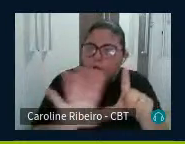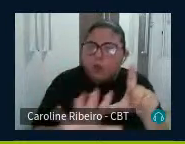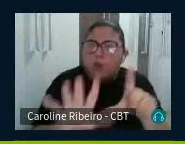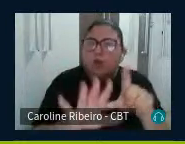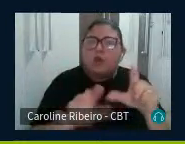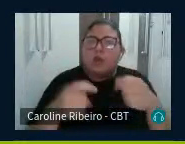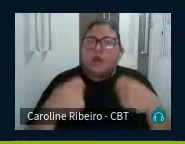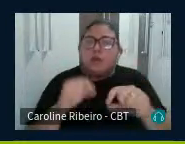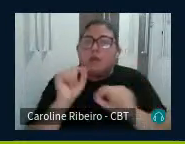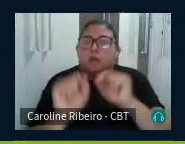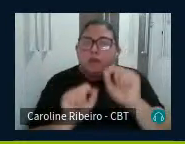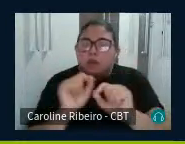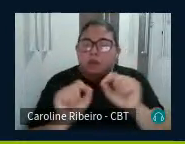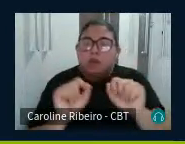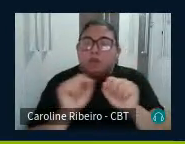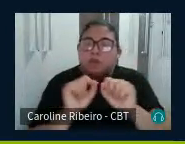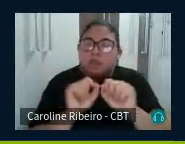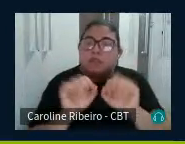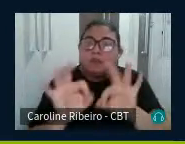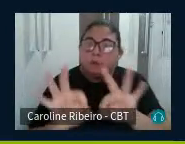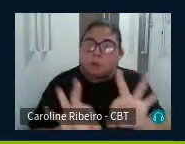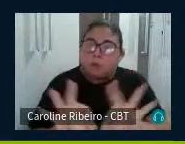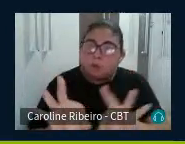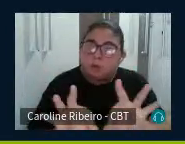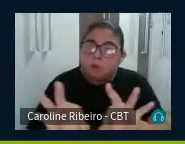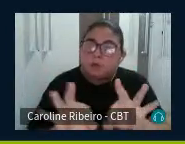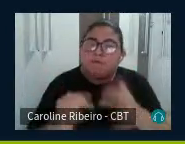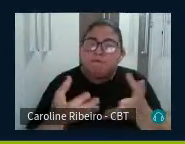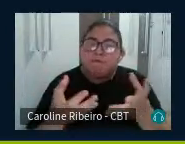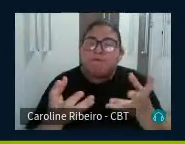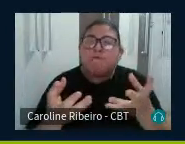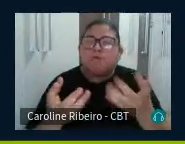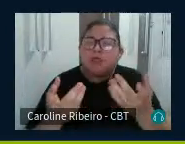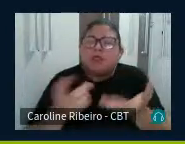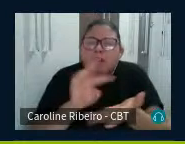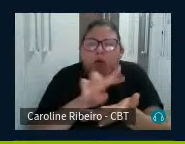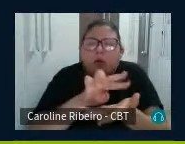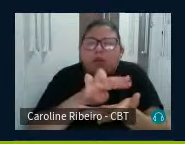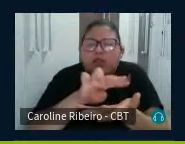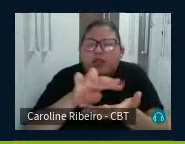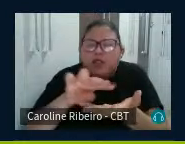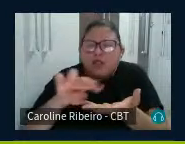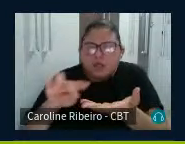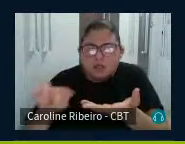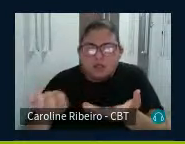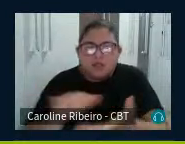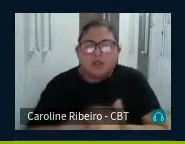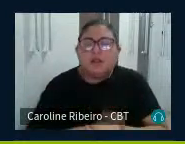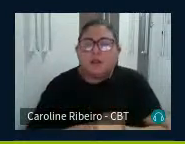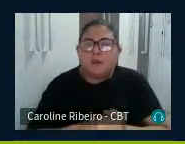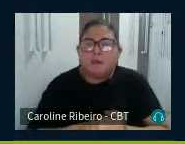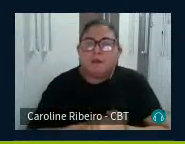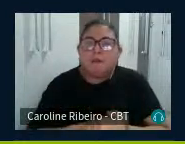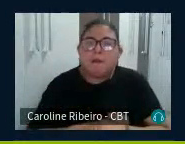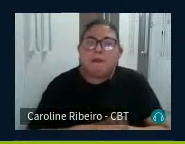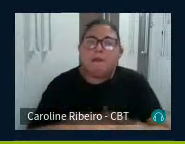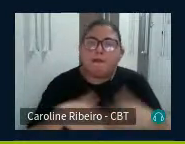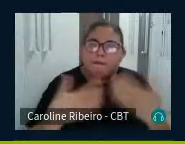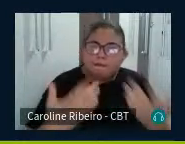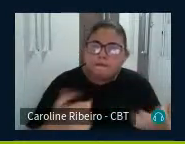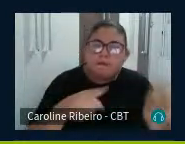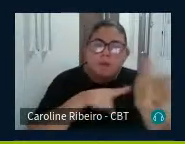precisa trabalhar tudo com uma diversidade aí de fatores, né? Que são, né, a pesquisa